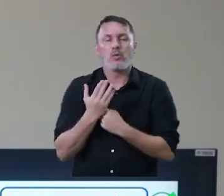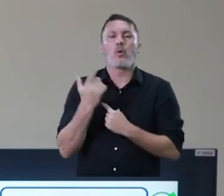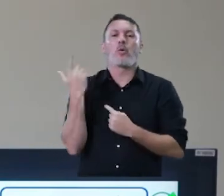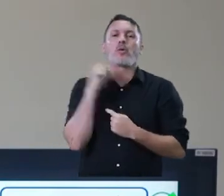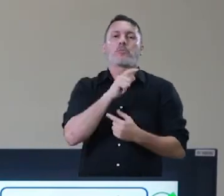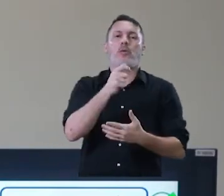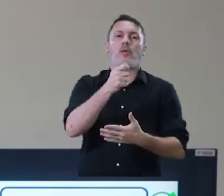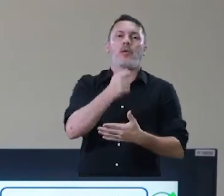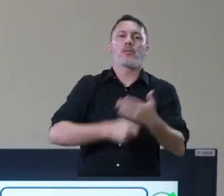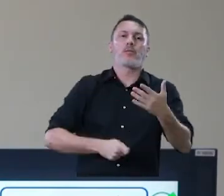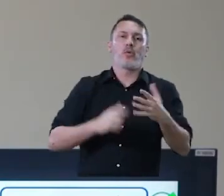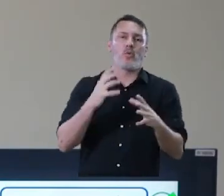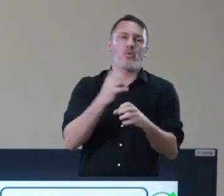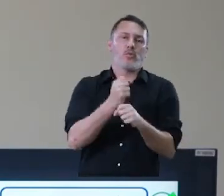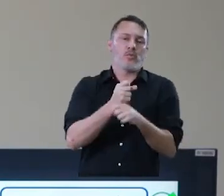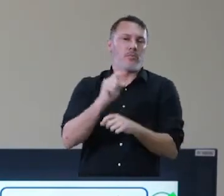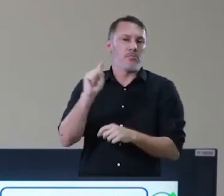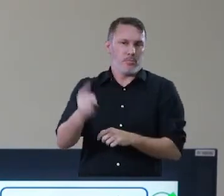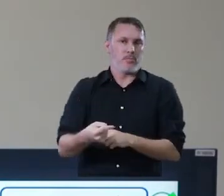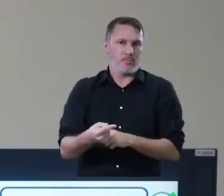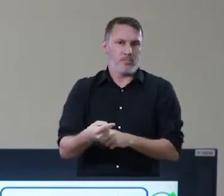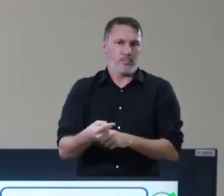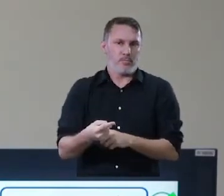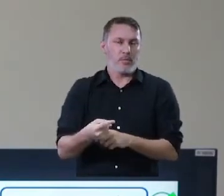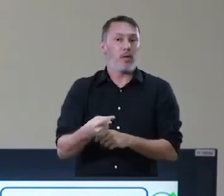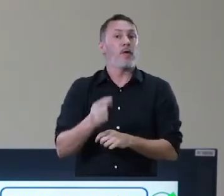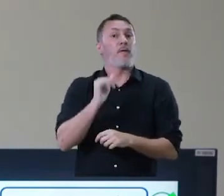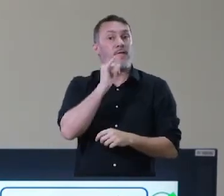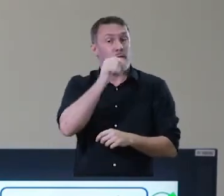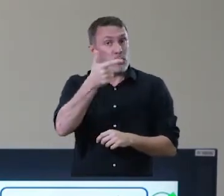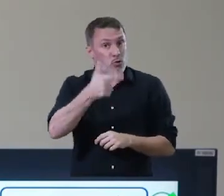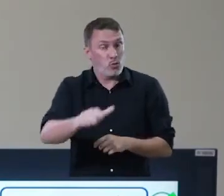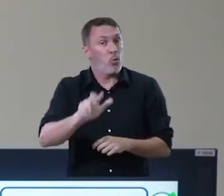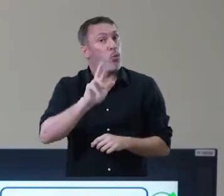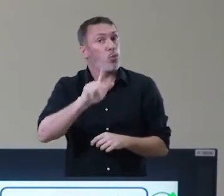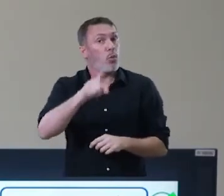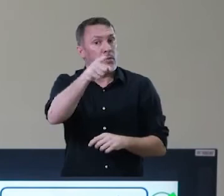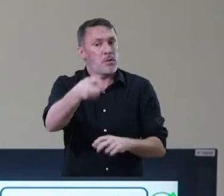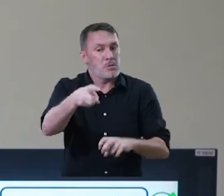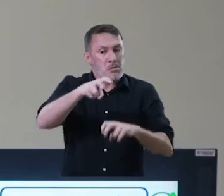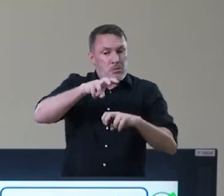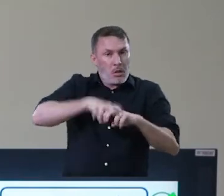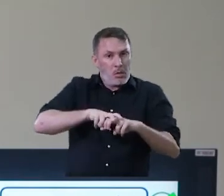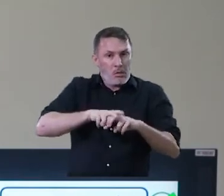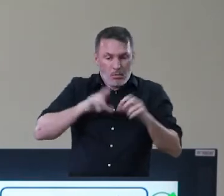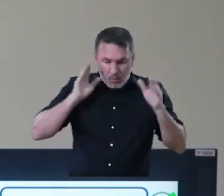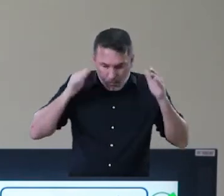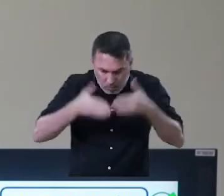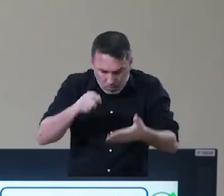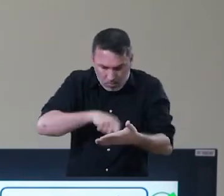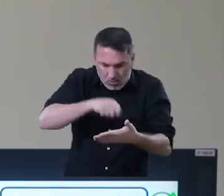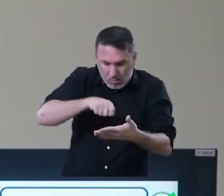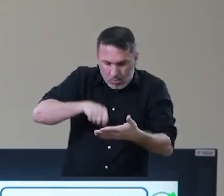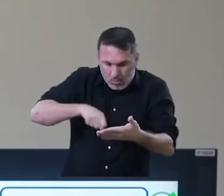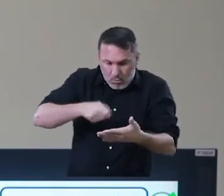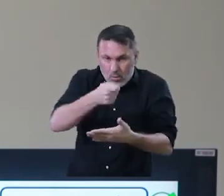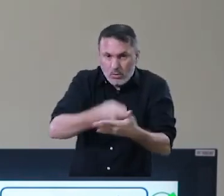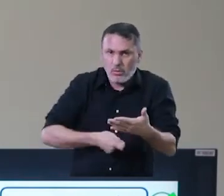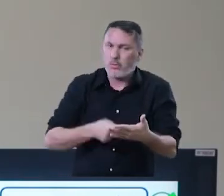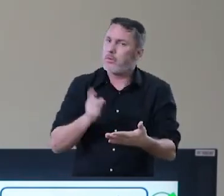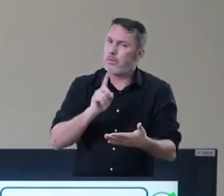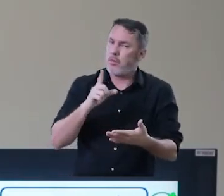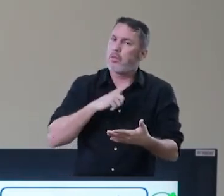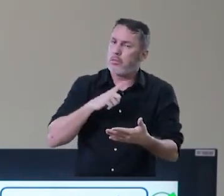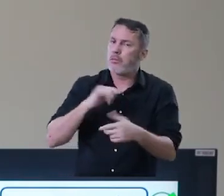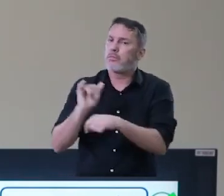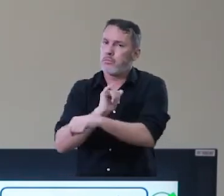no caminho para a redação nota 1000. Não, volto a dizer, não é simplesmente você sentar e começar a escrever a redação. Nós